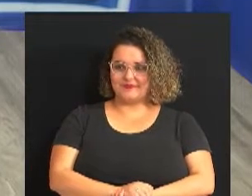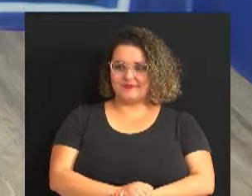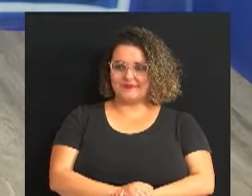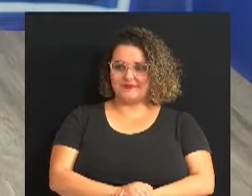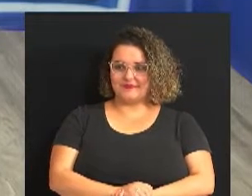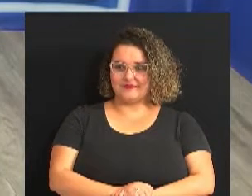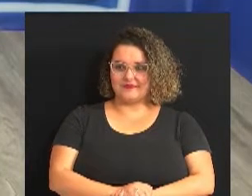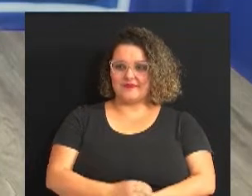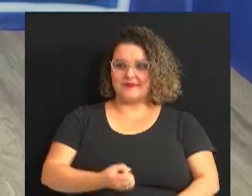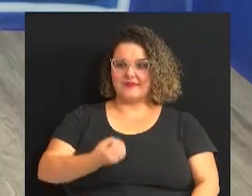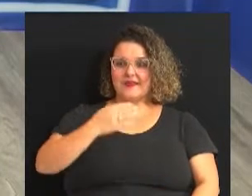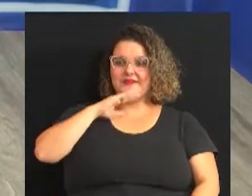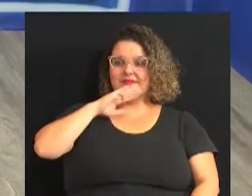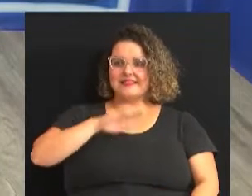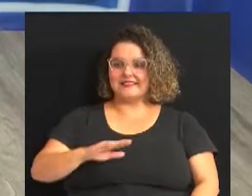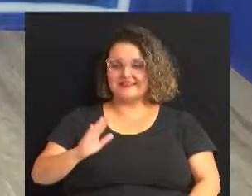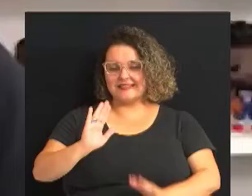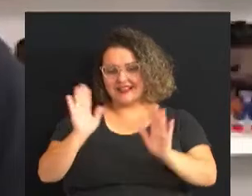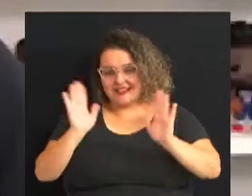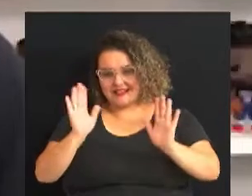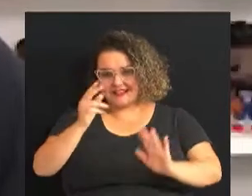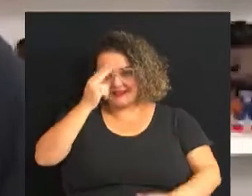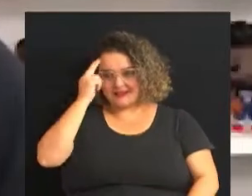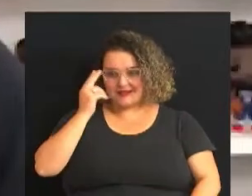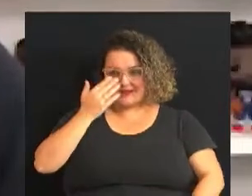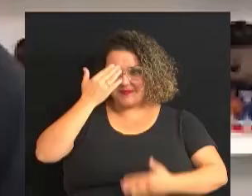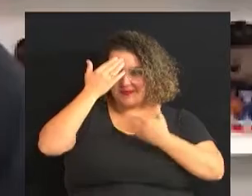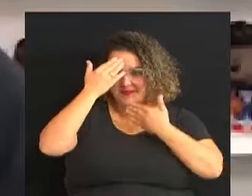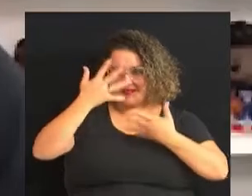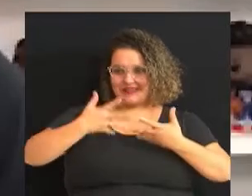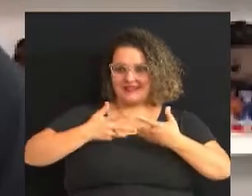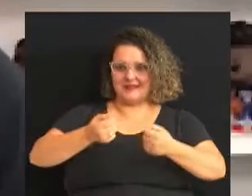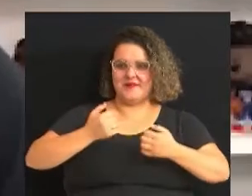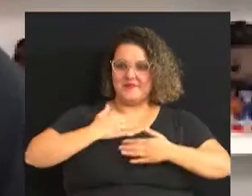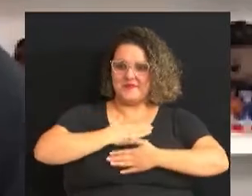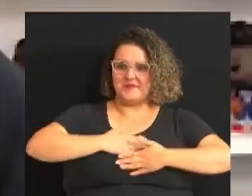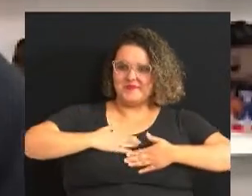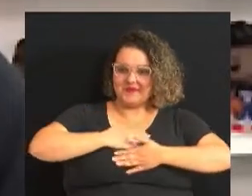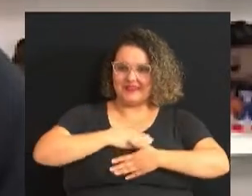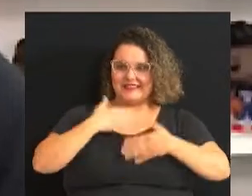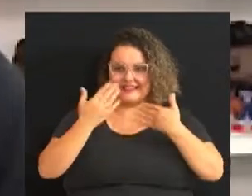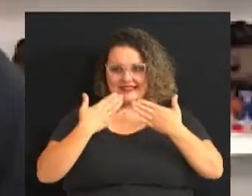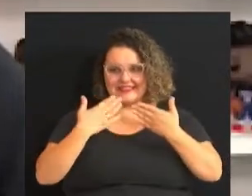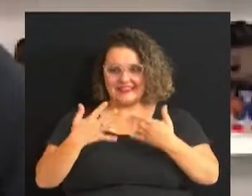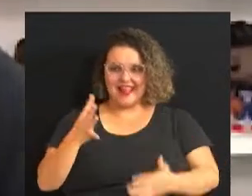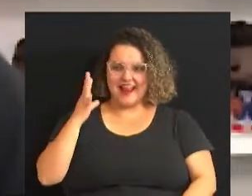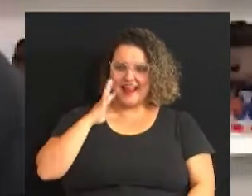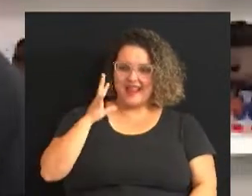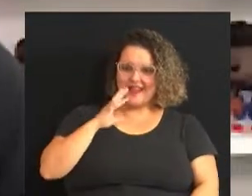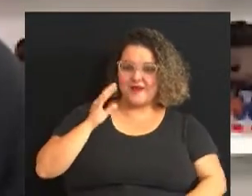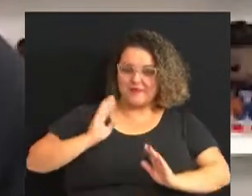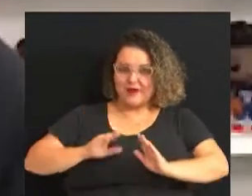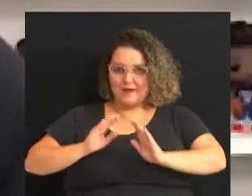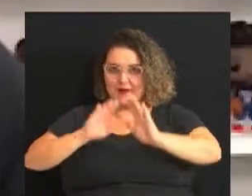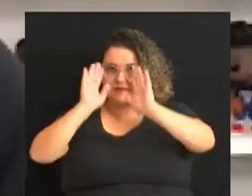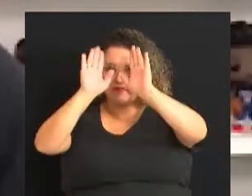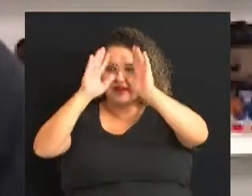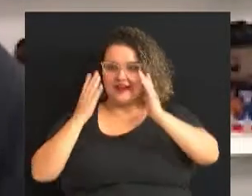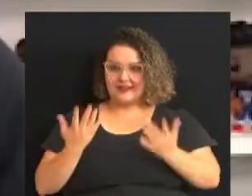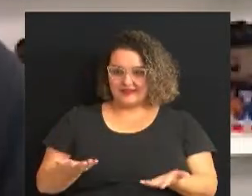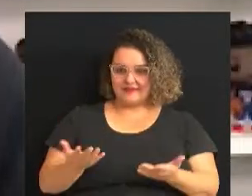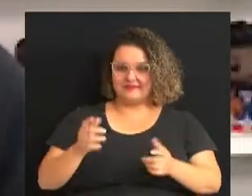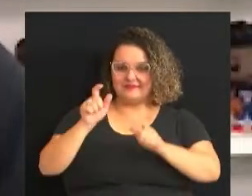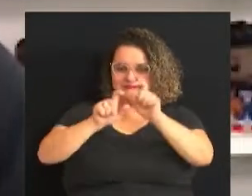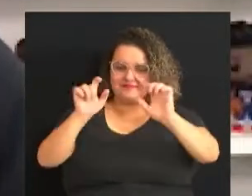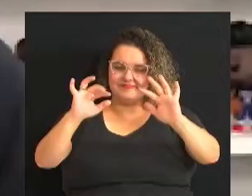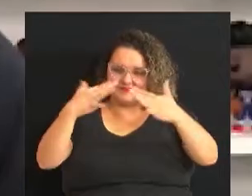Beijo grande para você, Gabriel. Obrigado pelo convite. Um prazer fazer parte aqui desse bate-papo gostoso sobre basquetebol com o seu público do